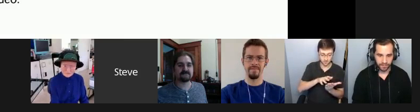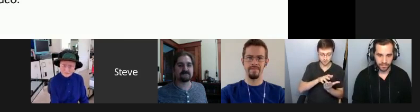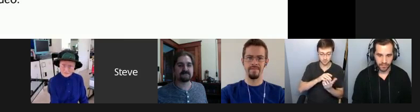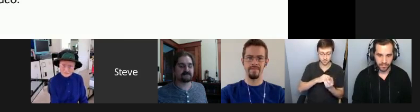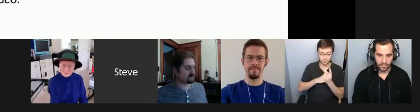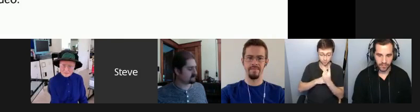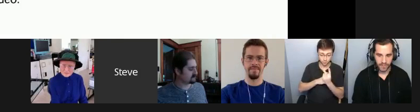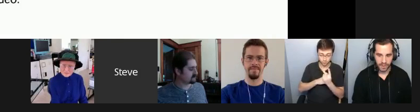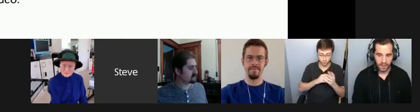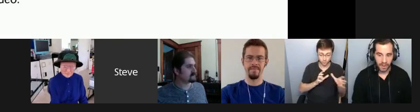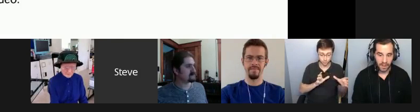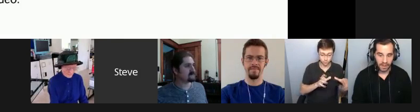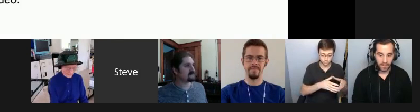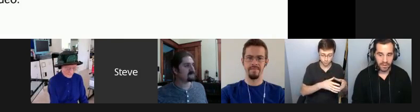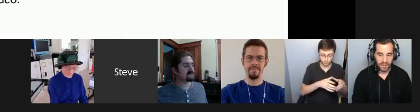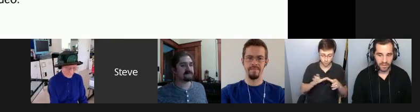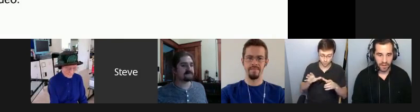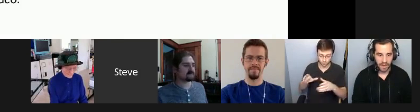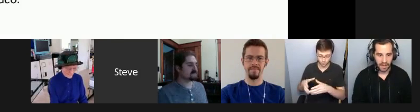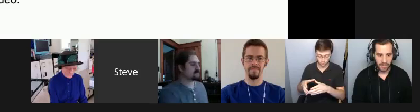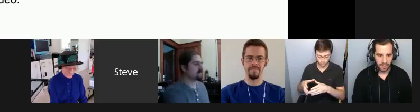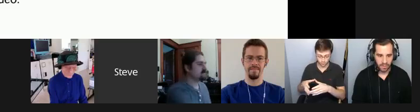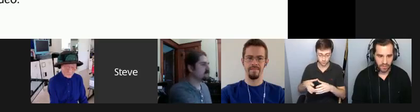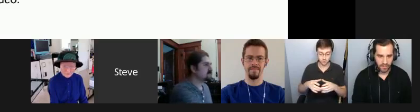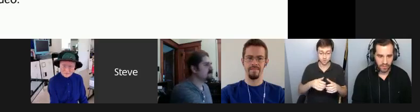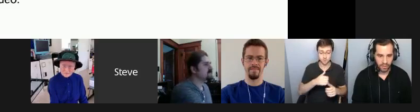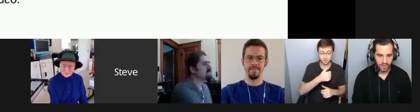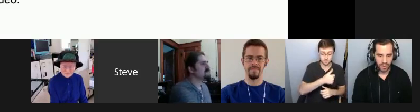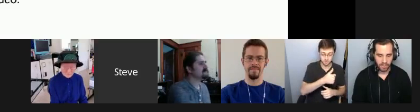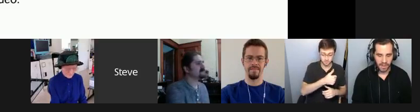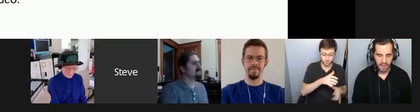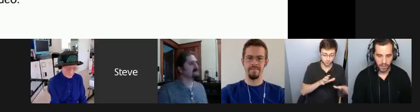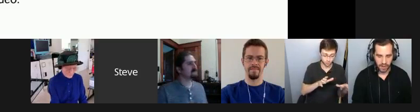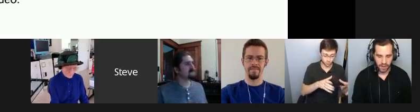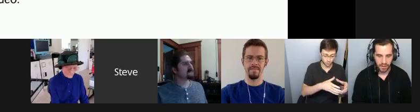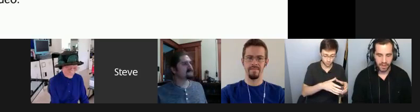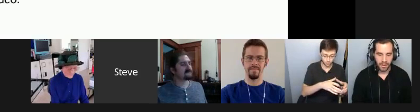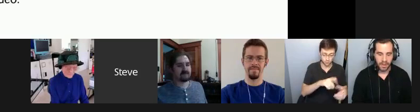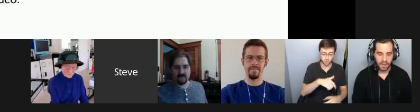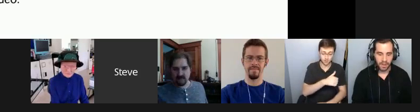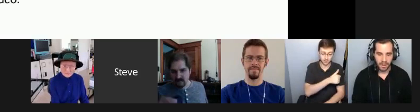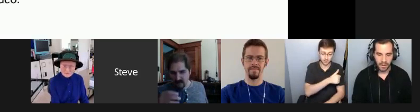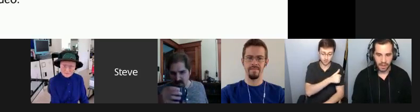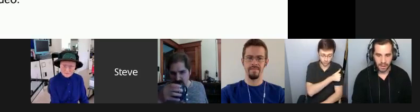Signwriting. Então, esse texto foi entregue aos alunos surdos de uma escola bilíngue